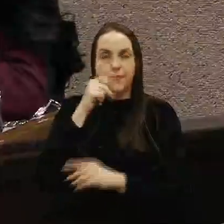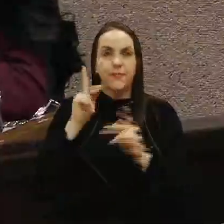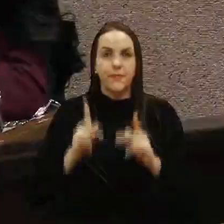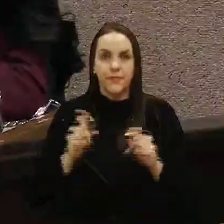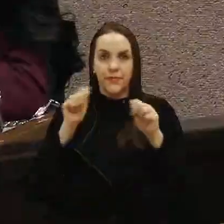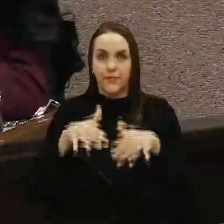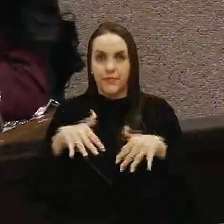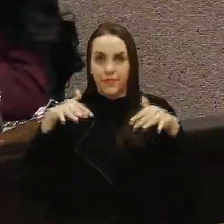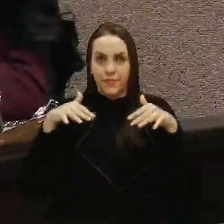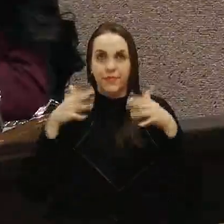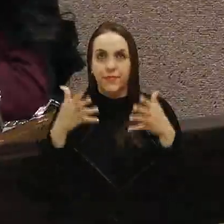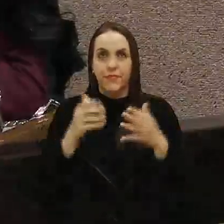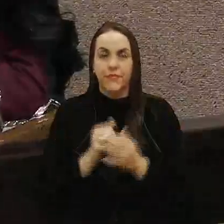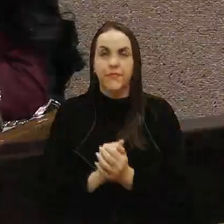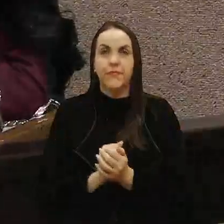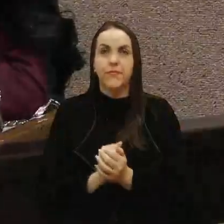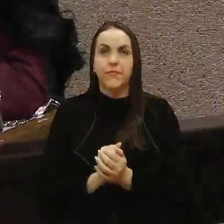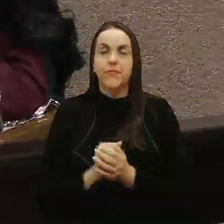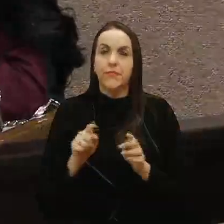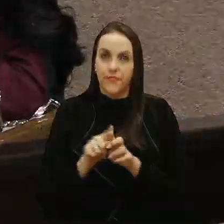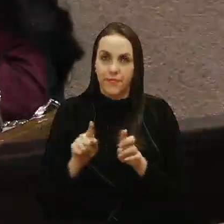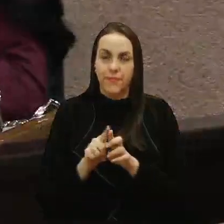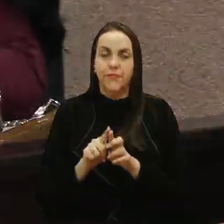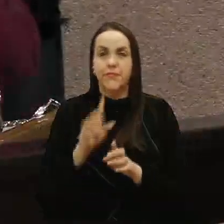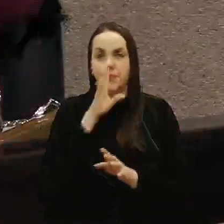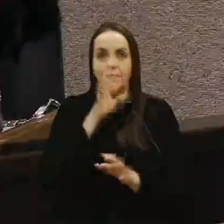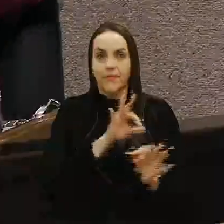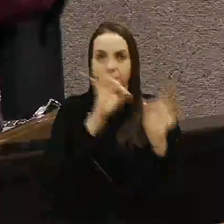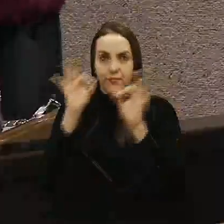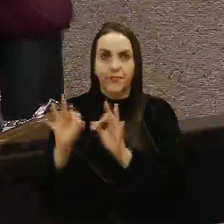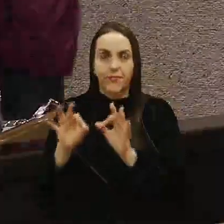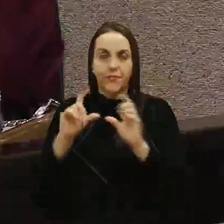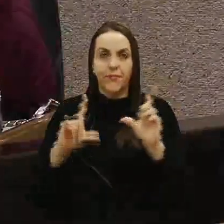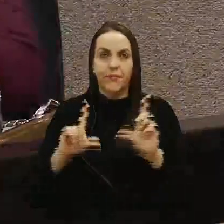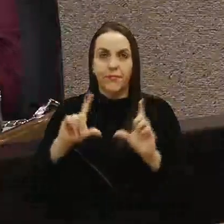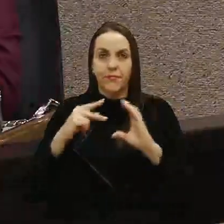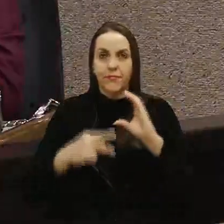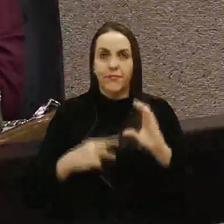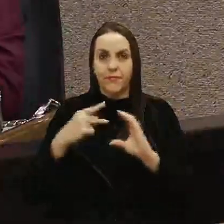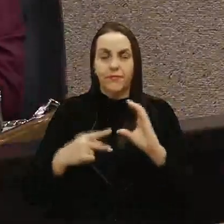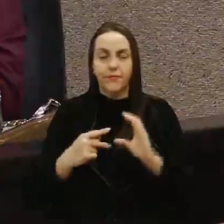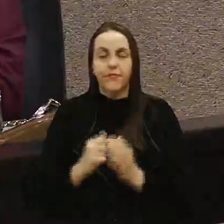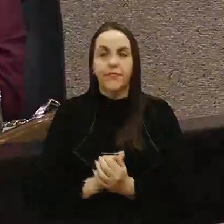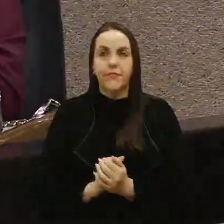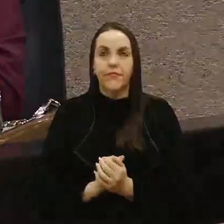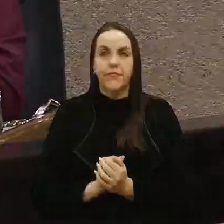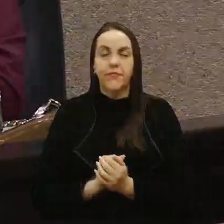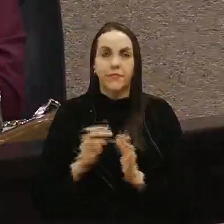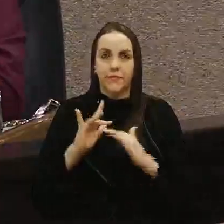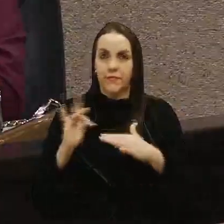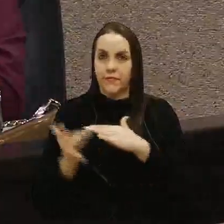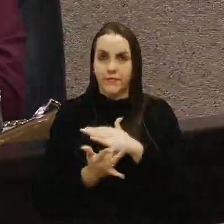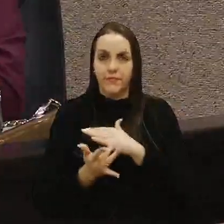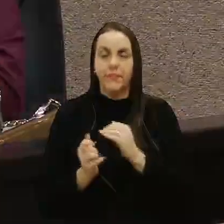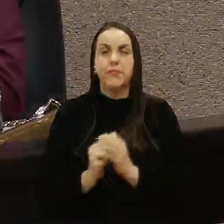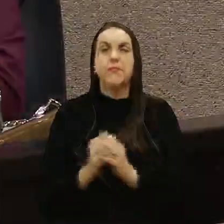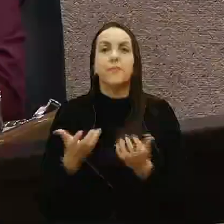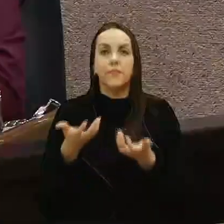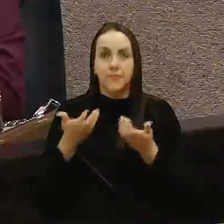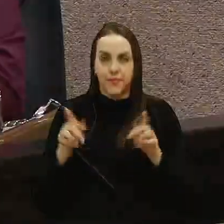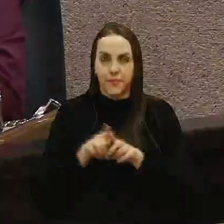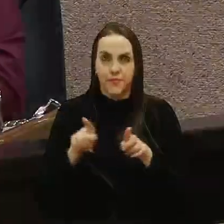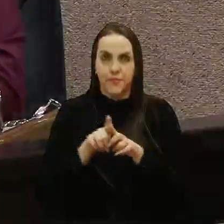aqui no plenário e também que nos assiste através da TV Câmara e das redes sociais, quero também